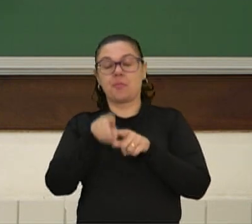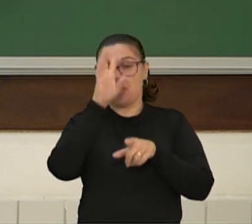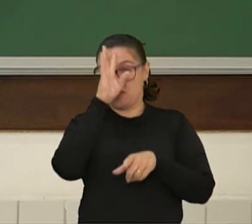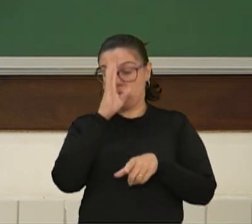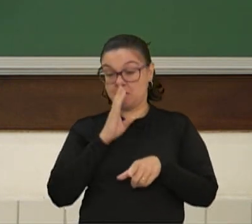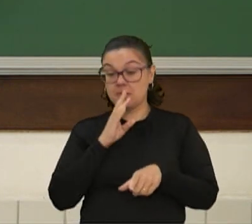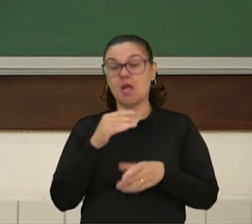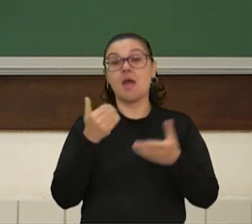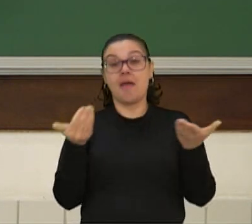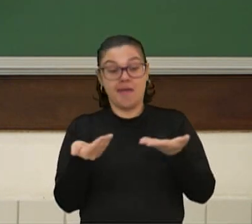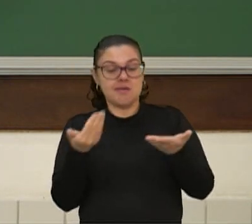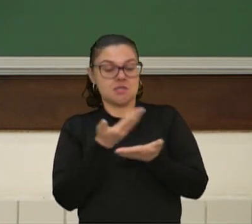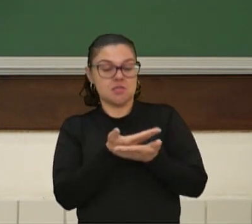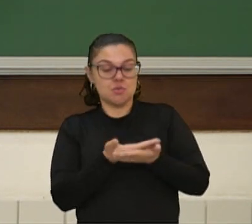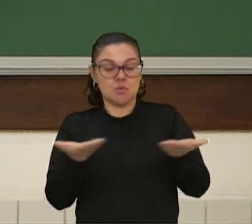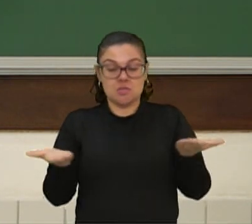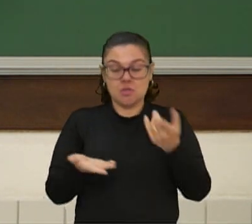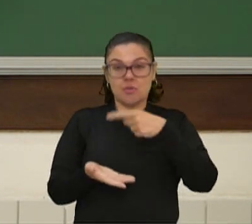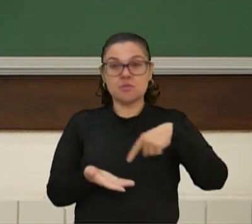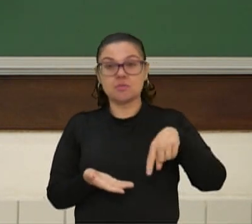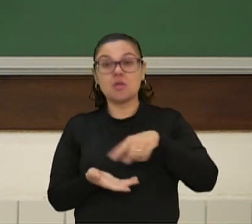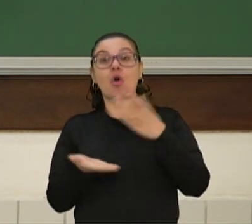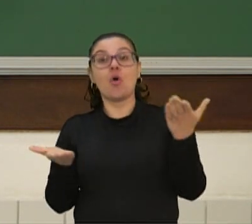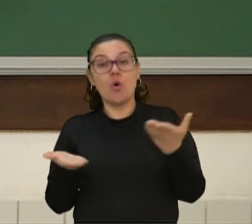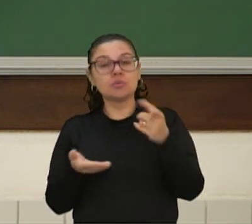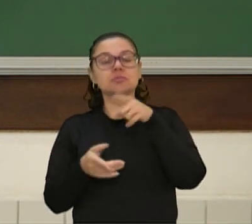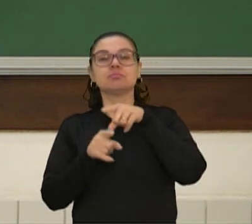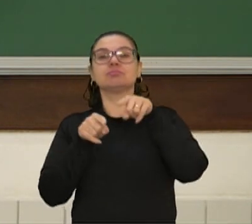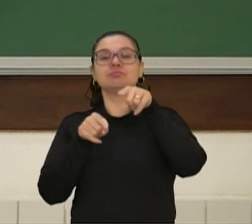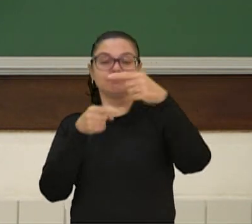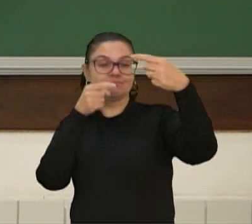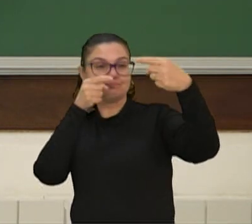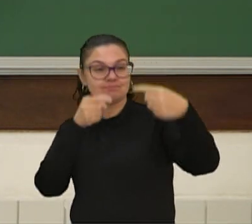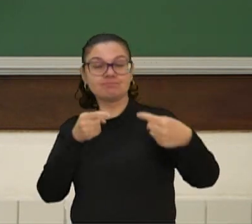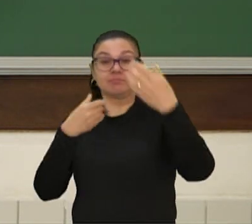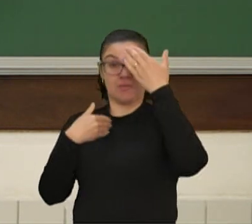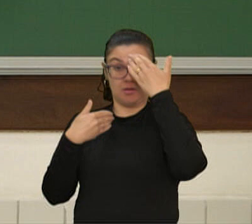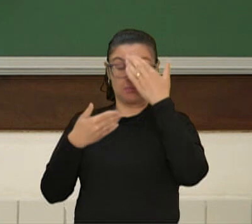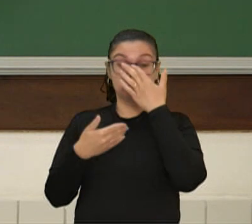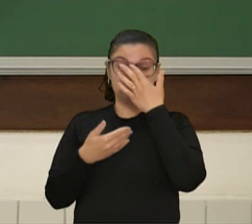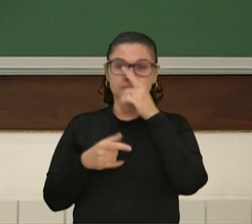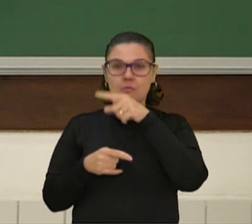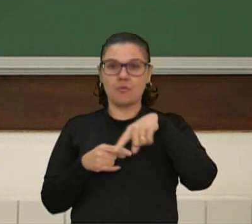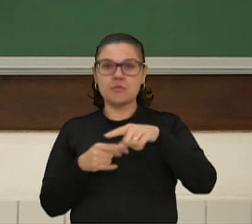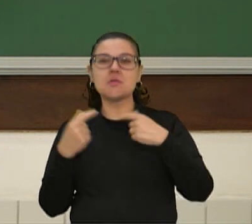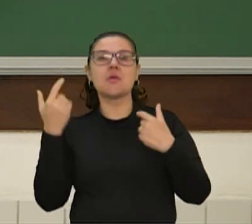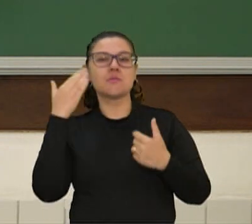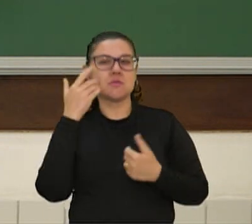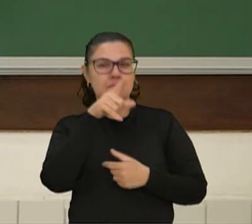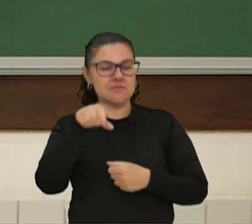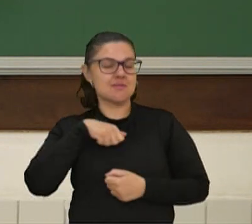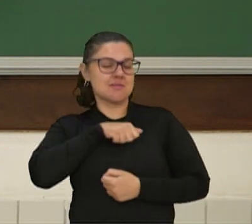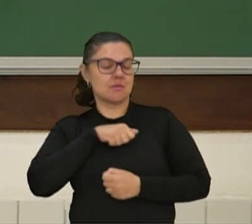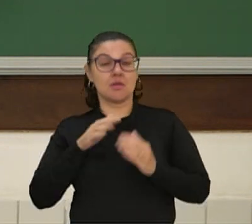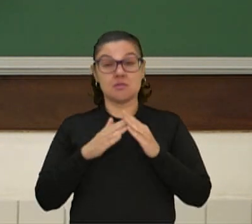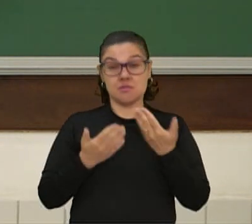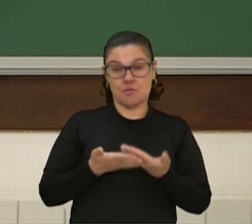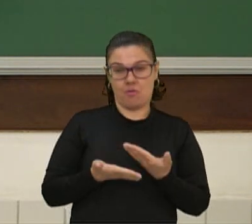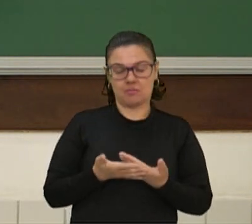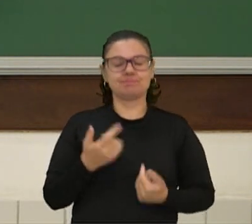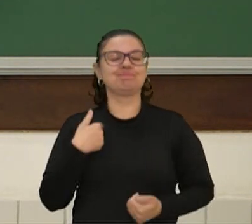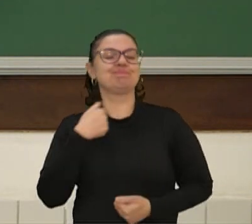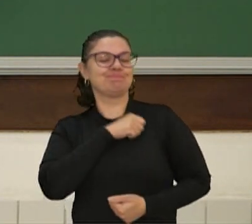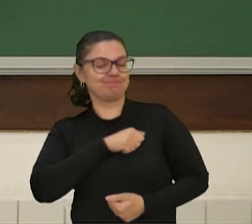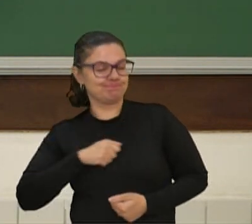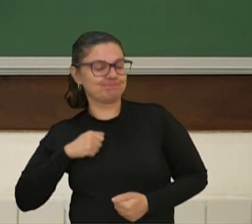deve muito a ela. E eu faço um desafio a você que está aí assistindo, né? Eu sei que vocês estão com saudade da escola, eu estou com saudade da